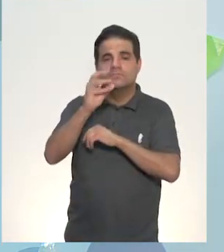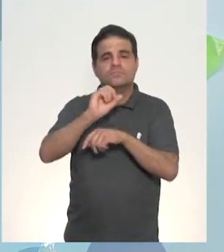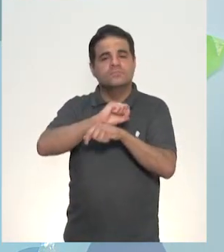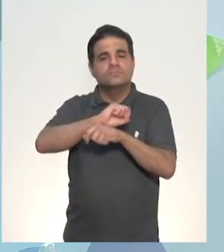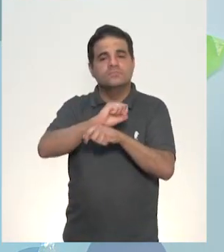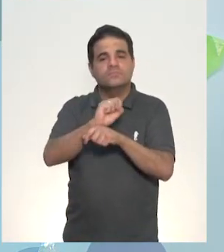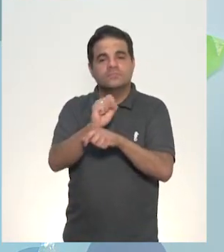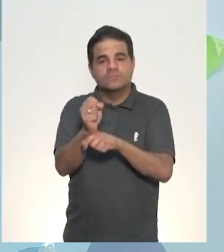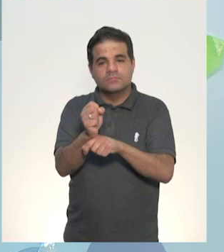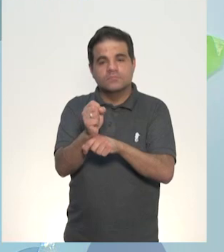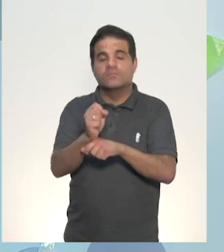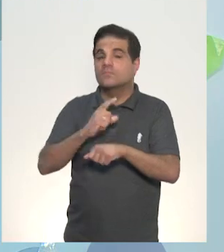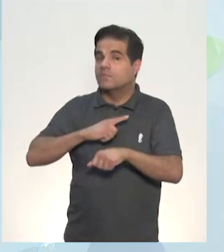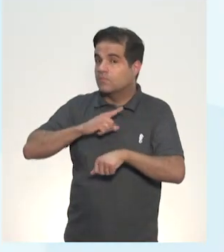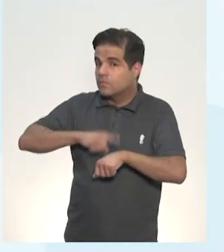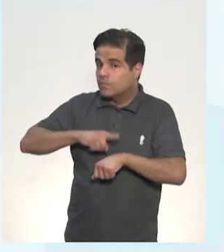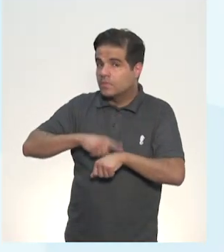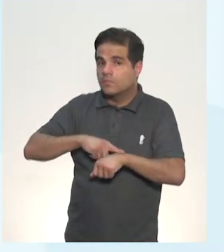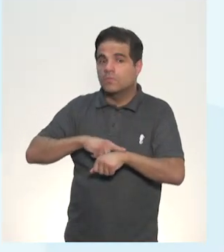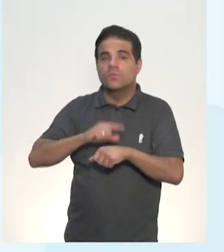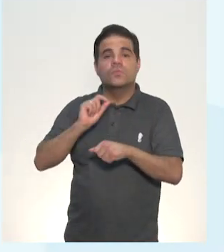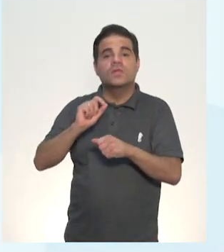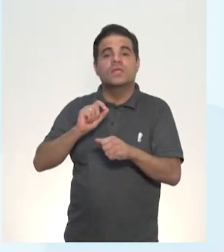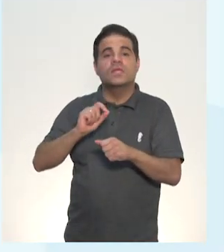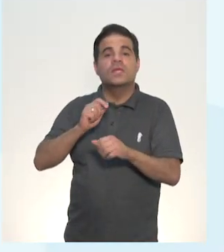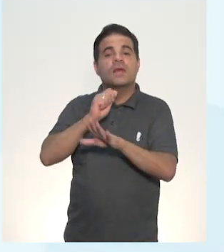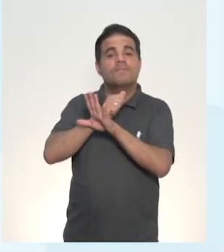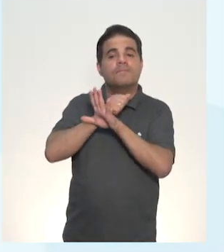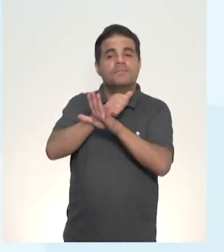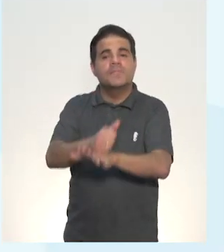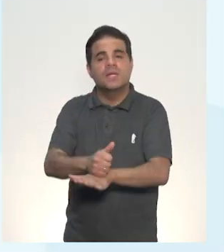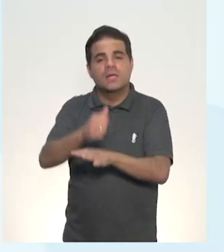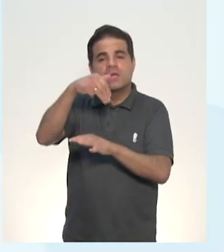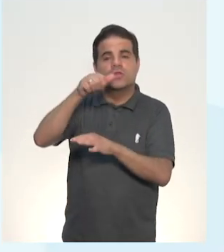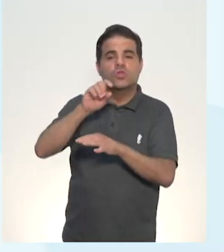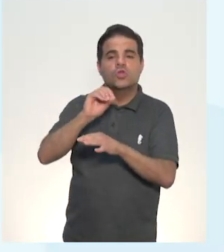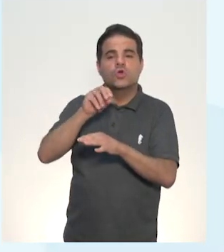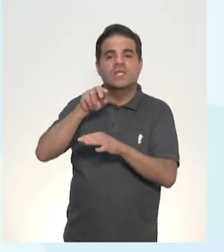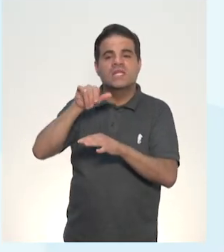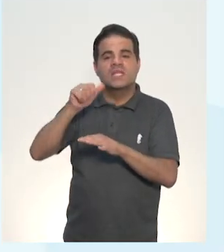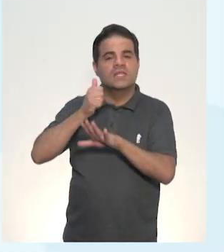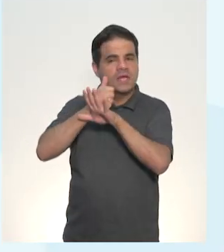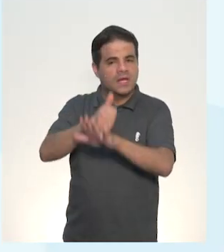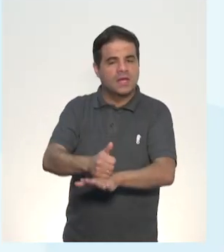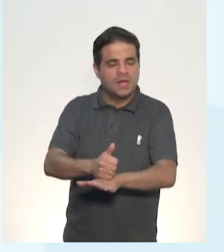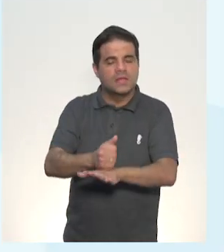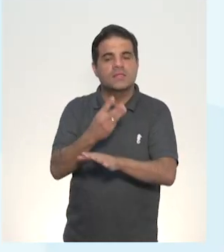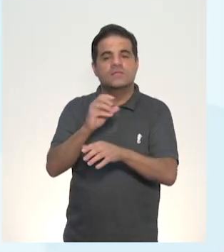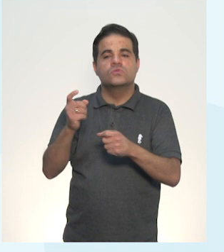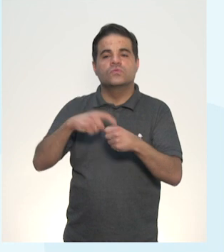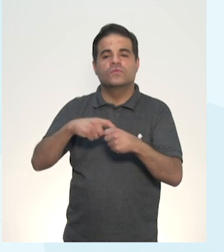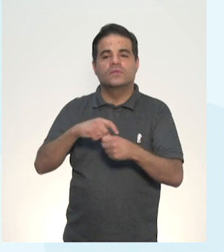segundos, porque nós temos pouco tempo. O que é metonímia? 30 segundos, já voltamos.